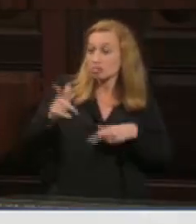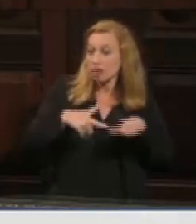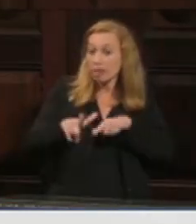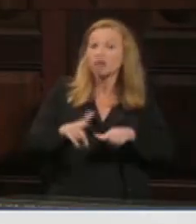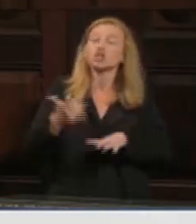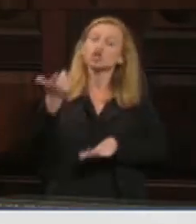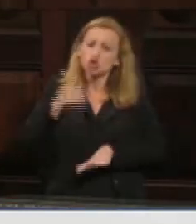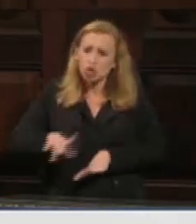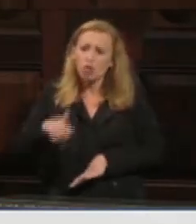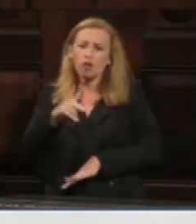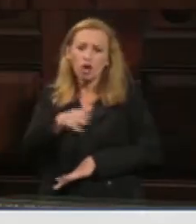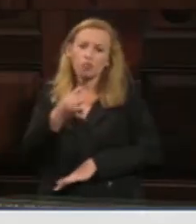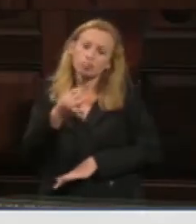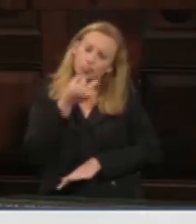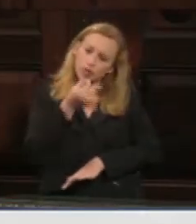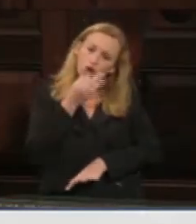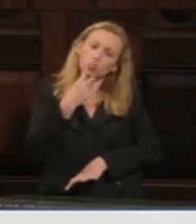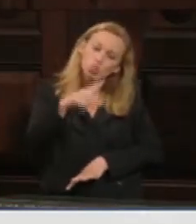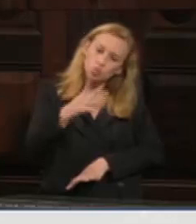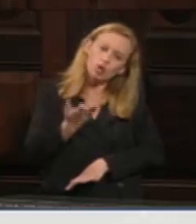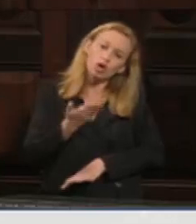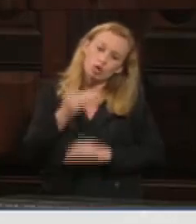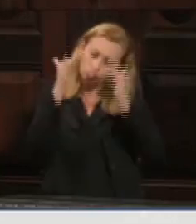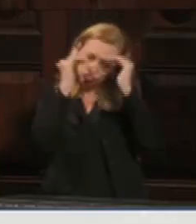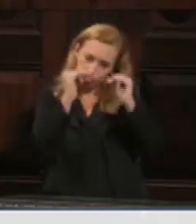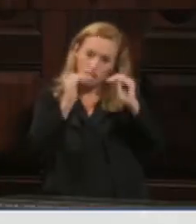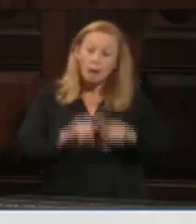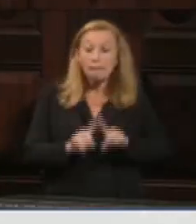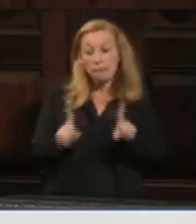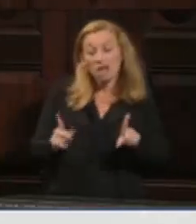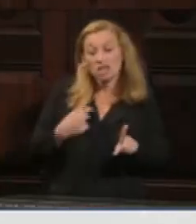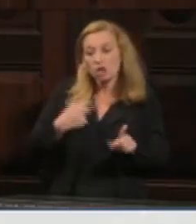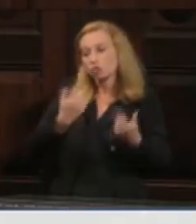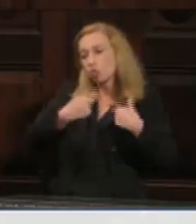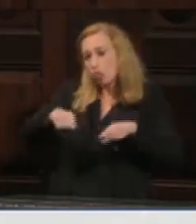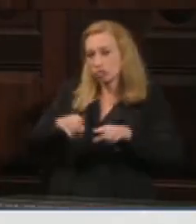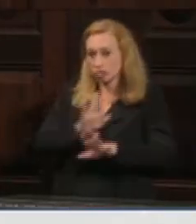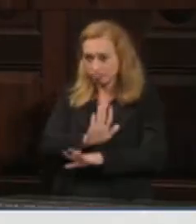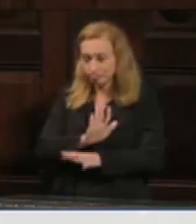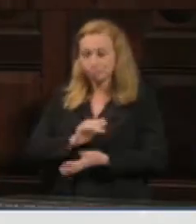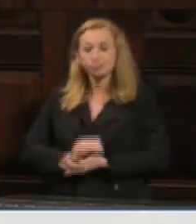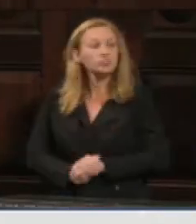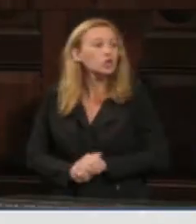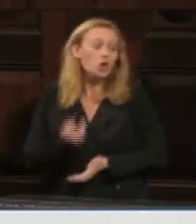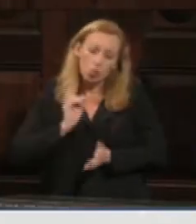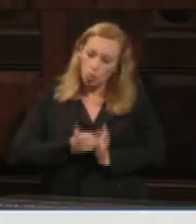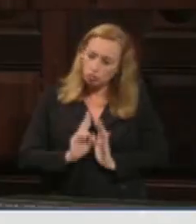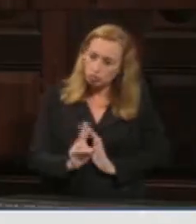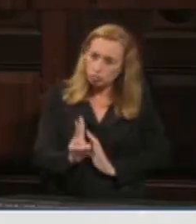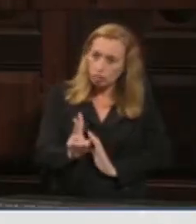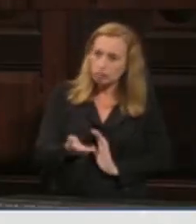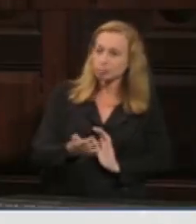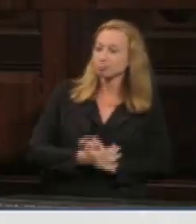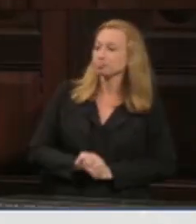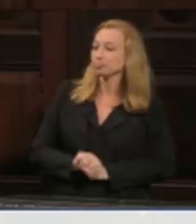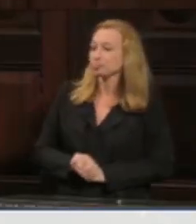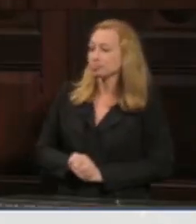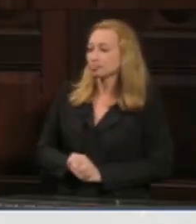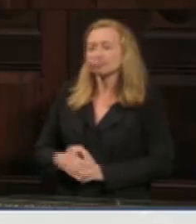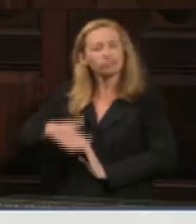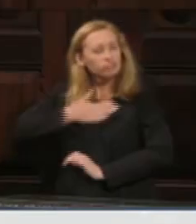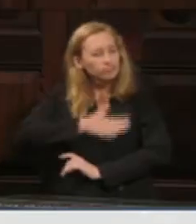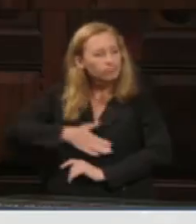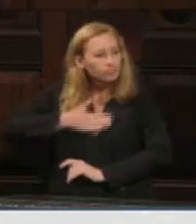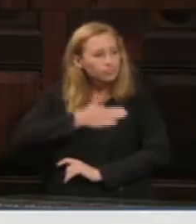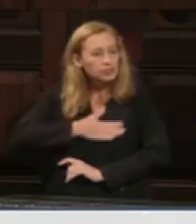vez, eu respeito a opinião de Vossa Excelência, mas eu vou discordar. Continuando aqui, eu gostaria